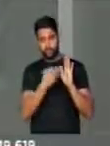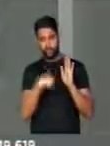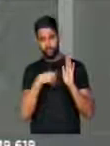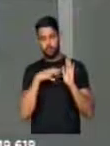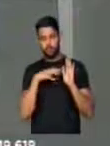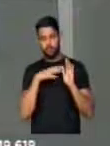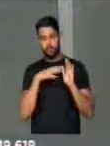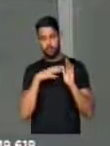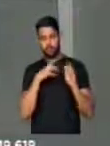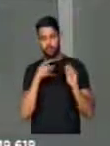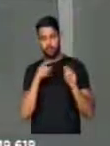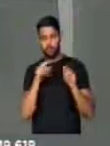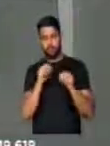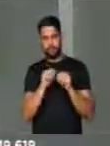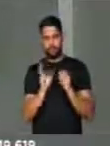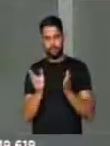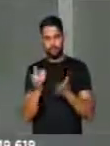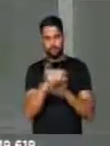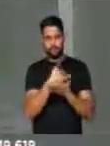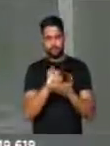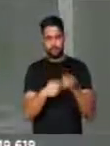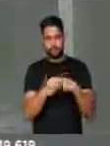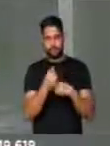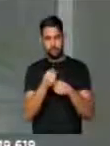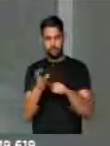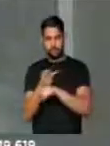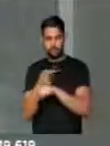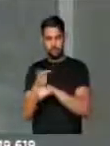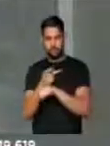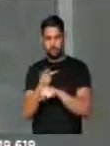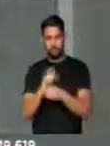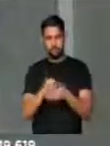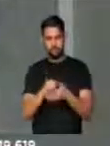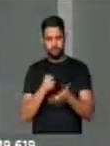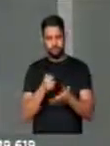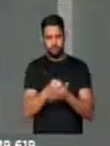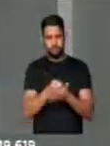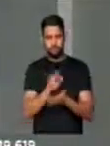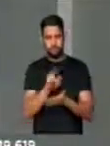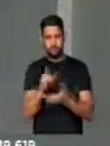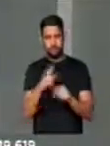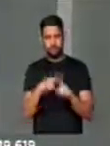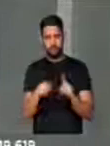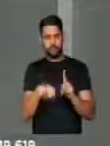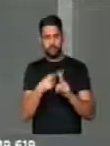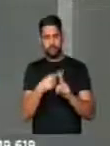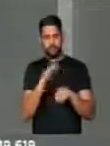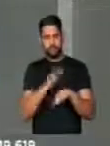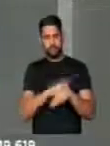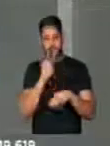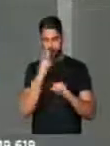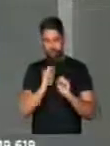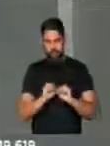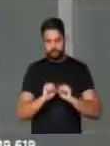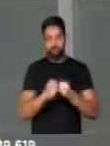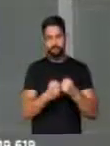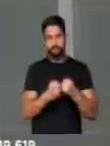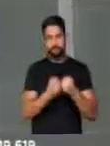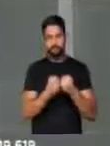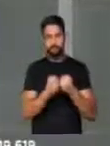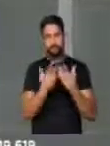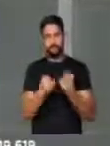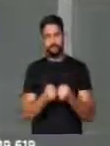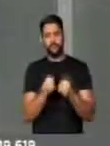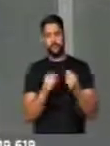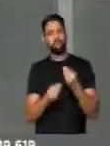tolher os investimentos, de buscar exatamente no arrojo fiscal, inclusive de forma muito mais aguerrida, de forma